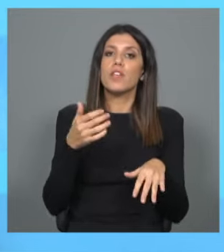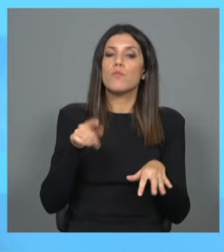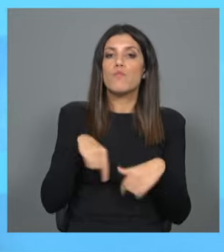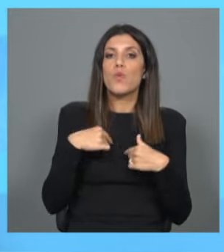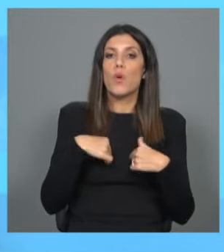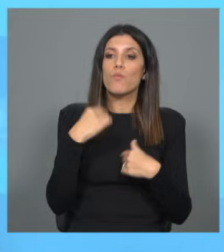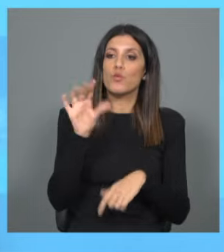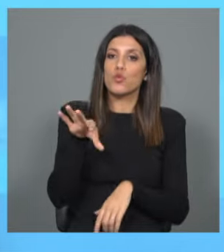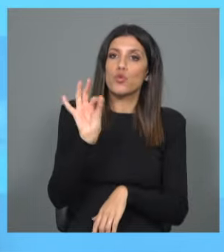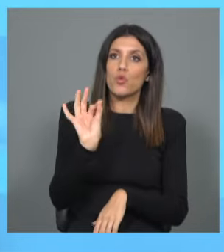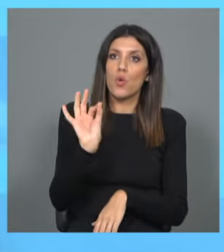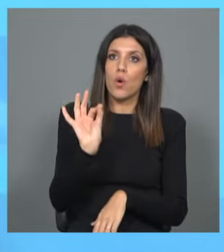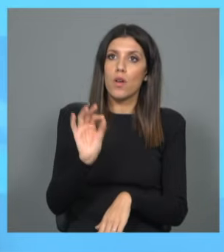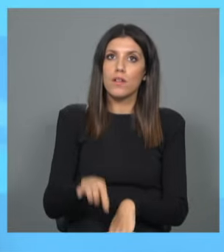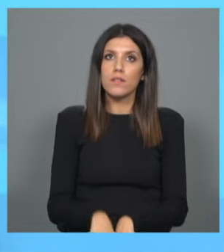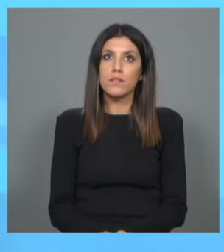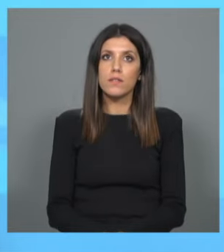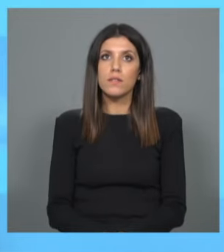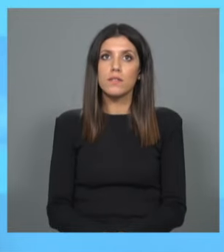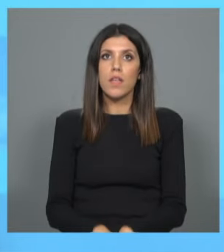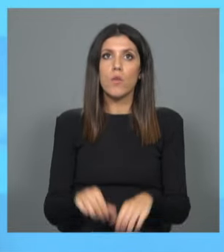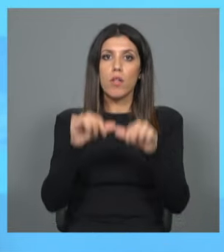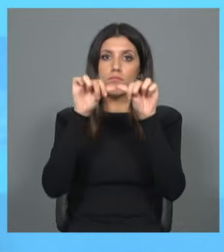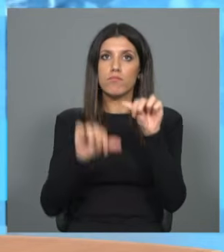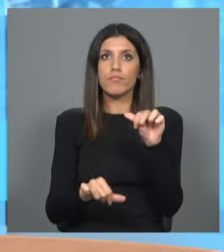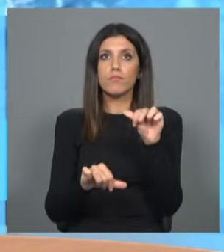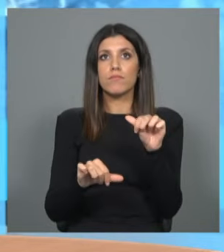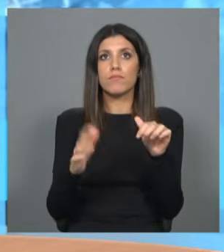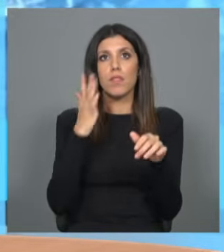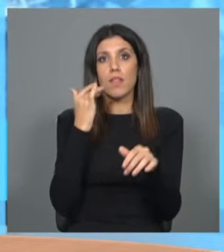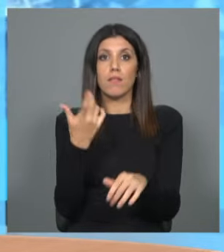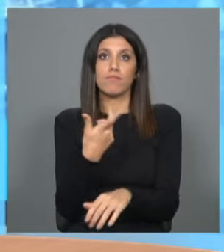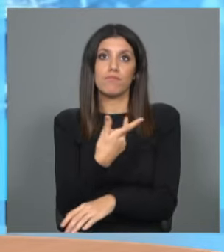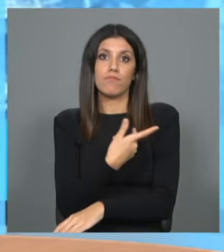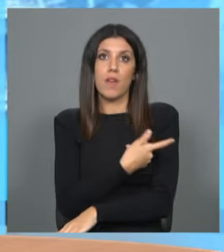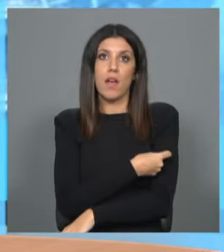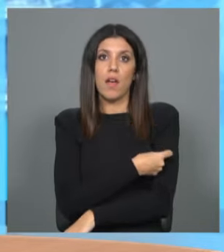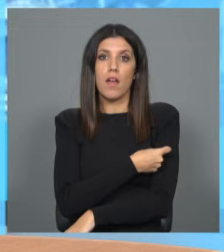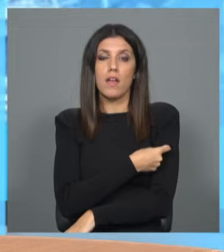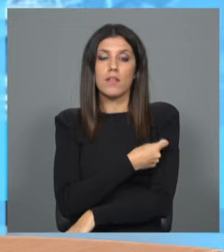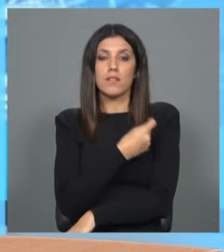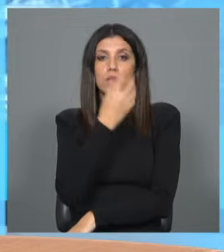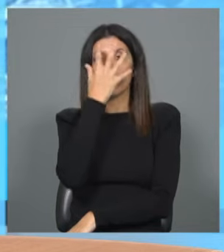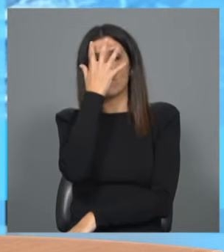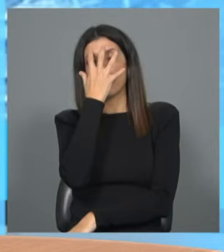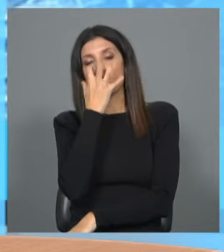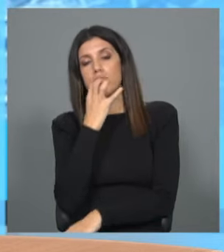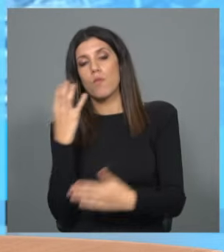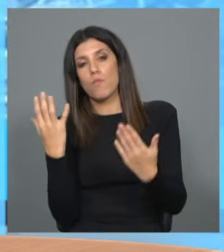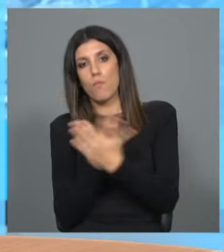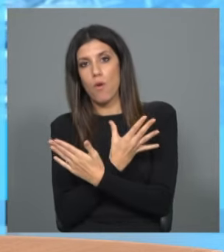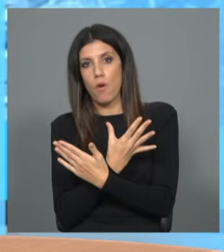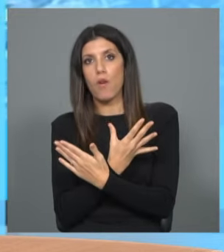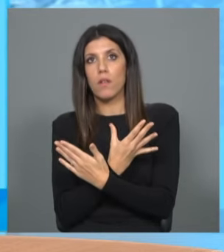este é o argumento para a legalização da eutanásia. Boa tarde mais uma vez e muito obrigada pelo convite.